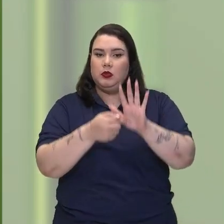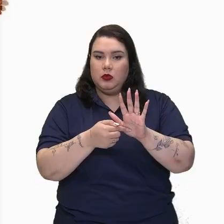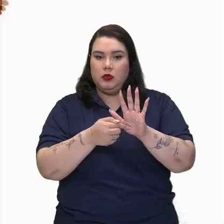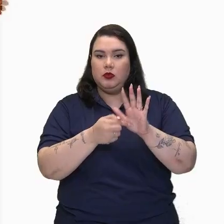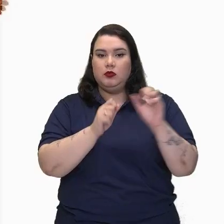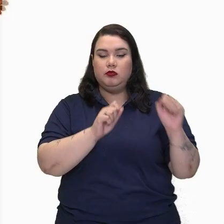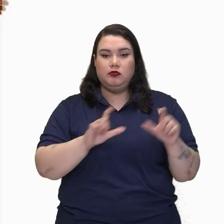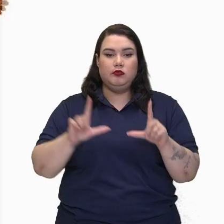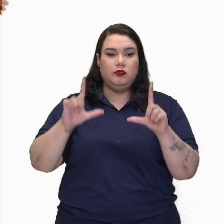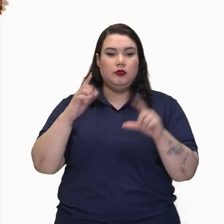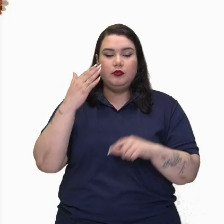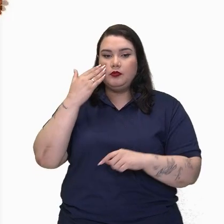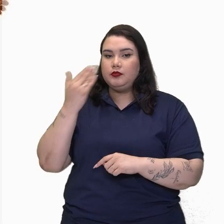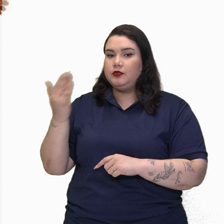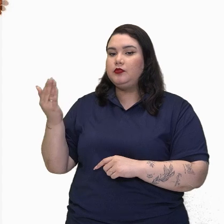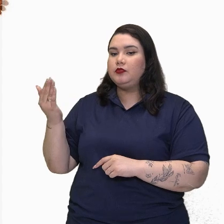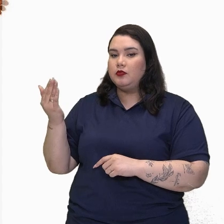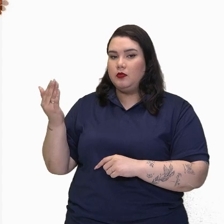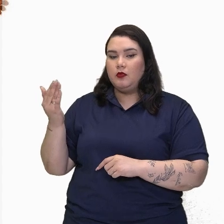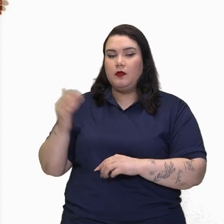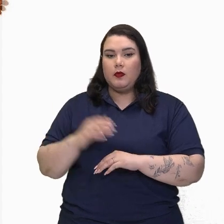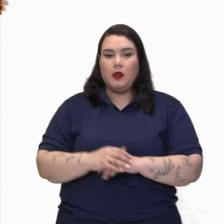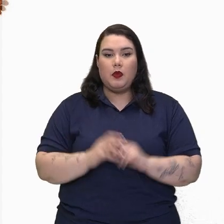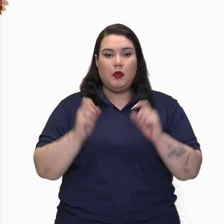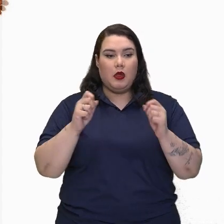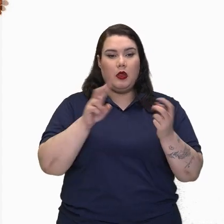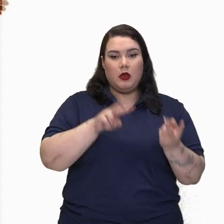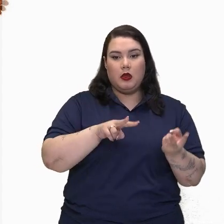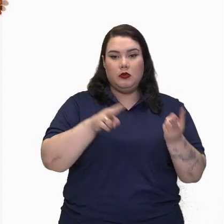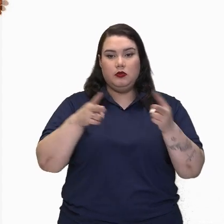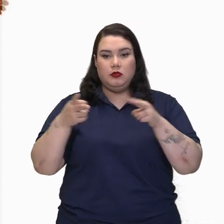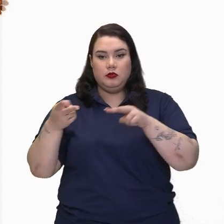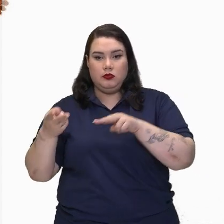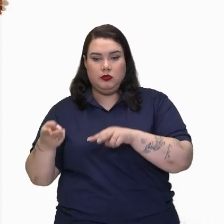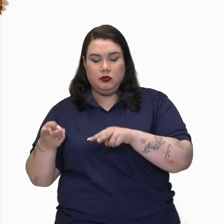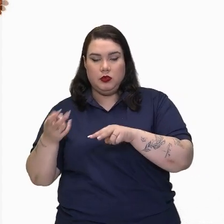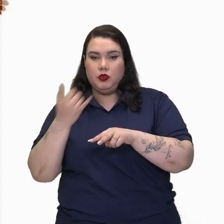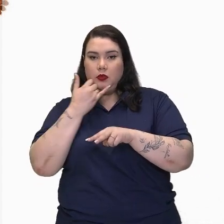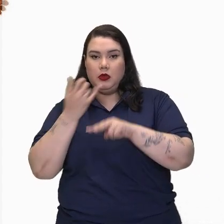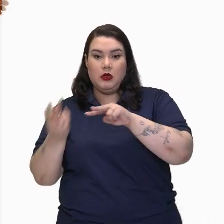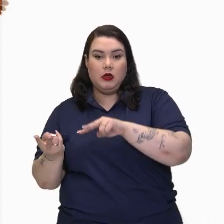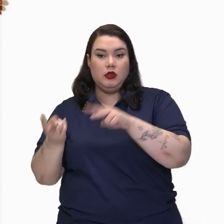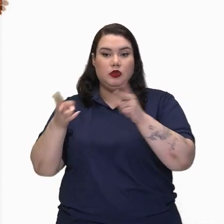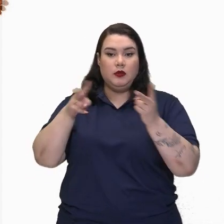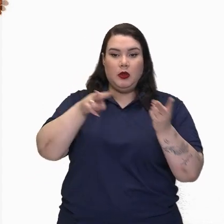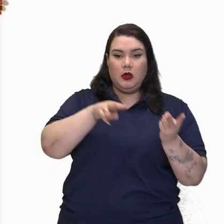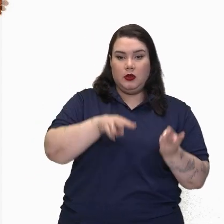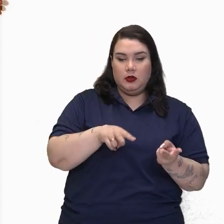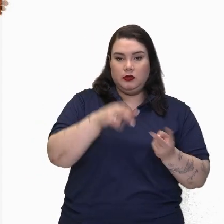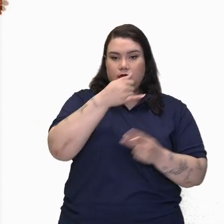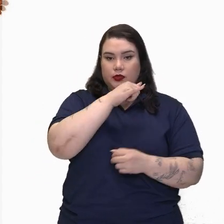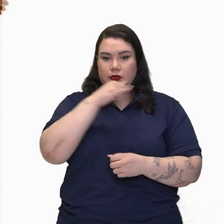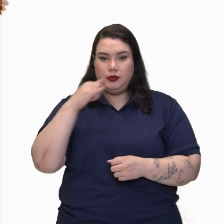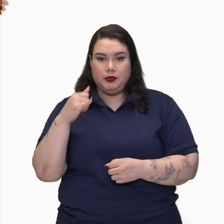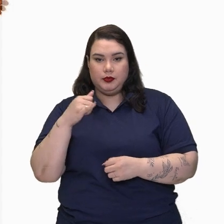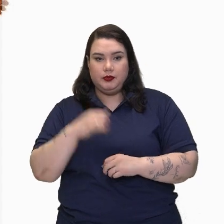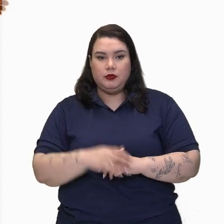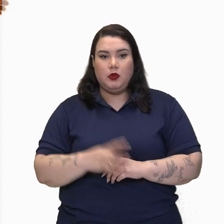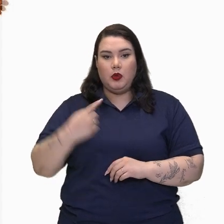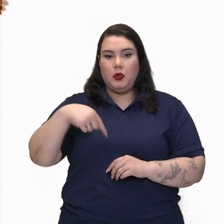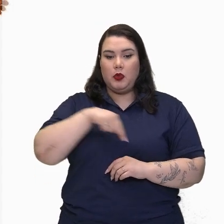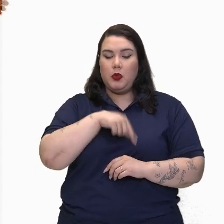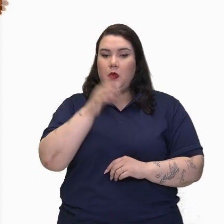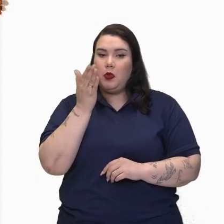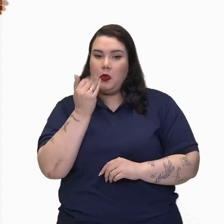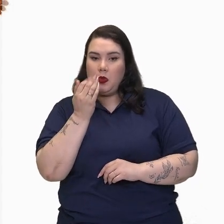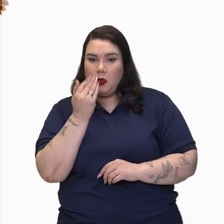próxima imagem essa transferência de energia, né? O que acontece? Quando a gente vai se alimentar, né?